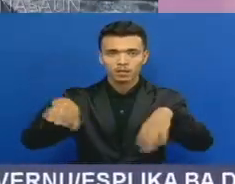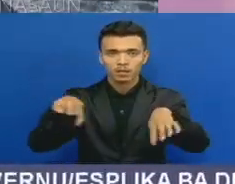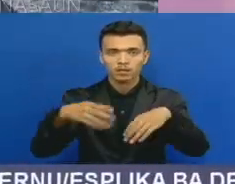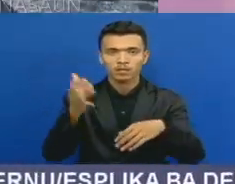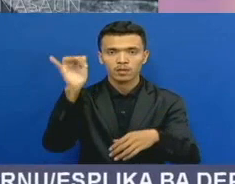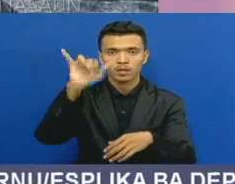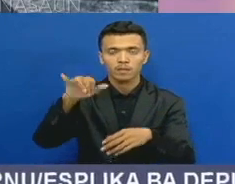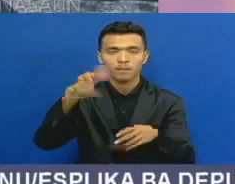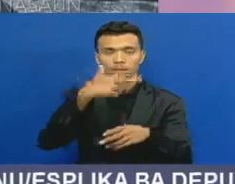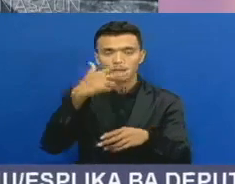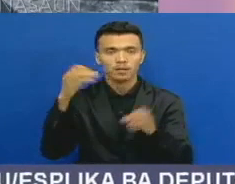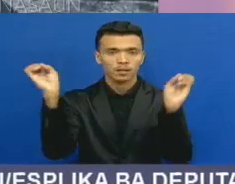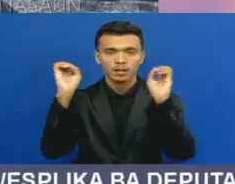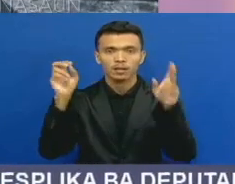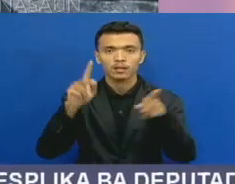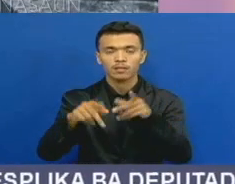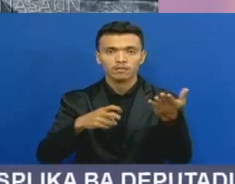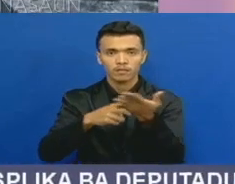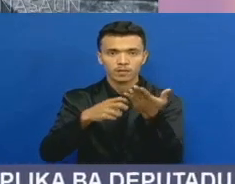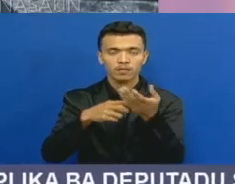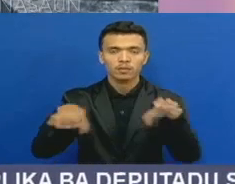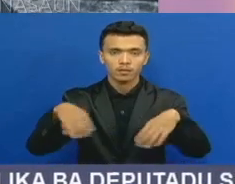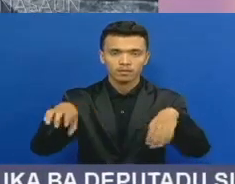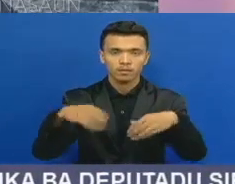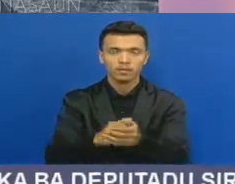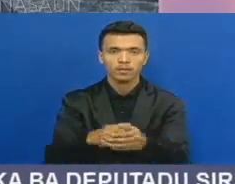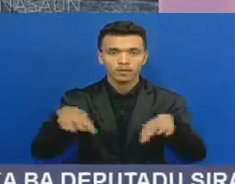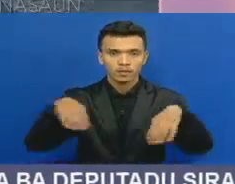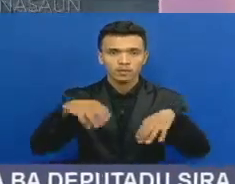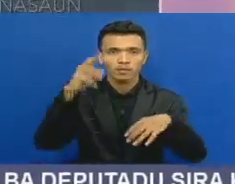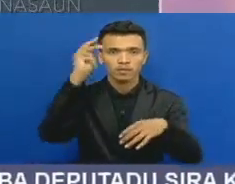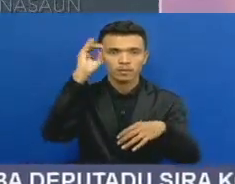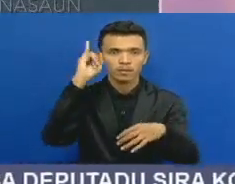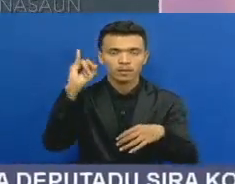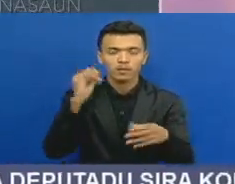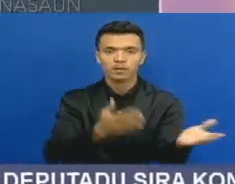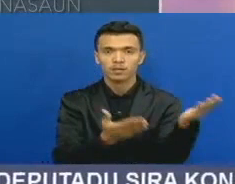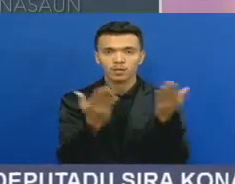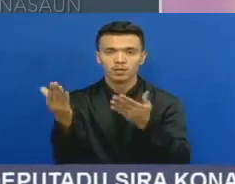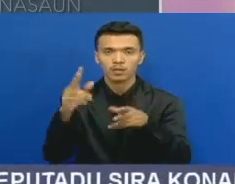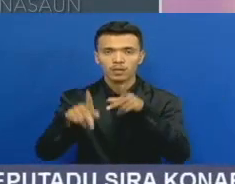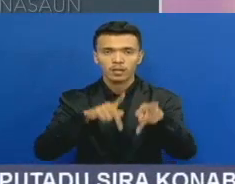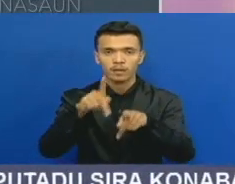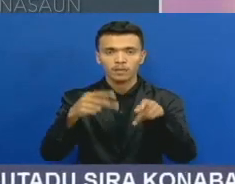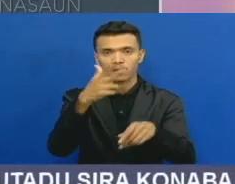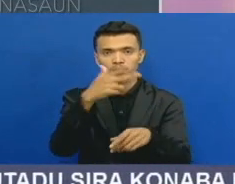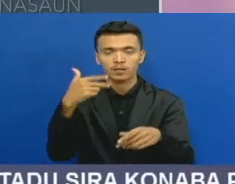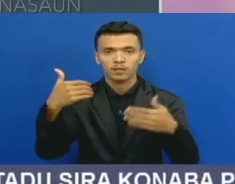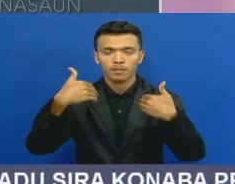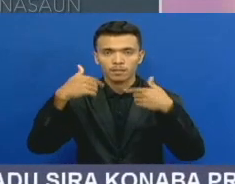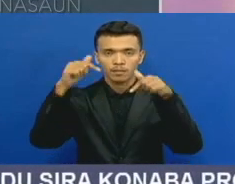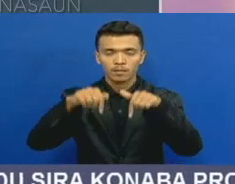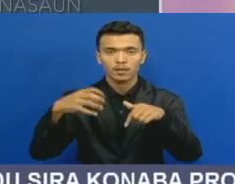cidadão estrangeiro balula e visto trabalho. Serviço, imigração, Seilori cidadão Indonésia Hirakne, mais sede